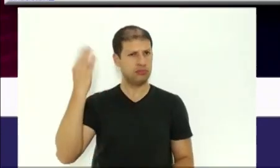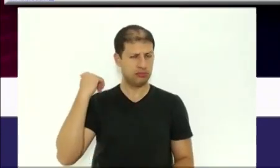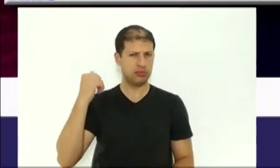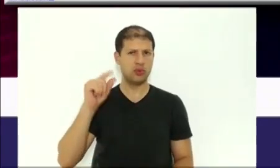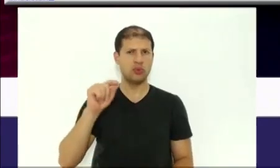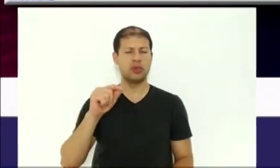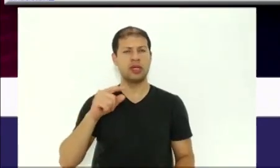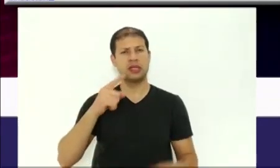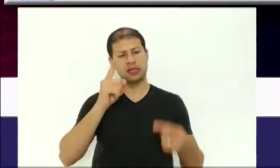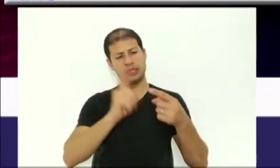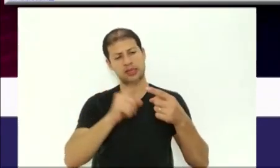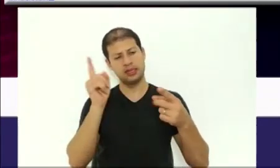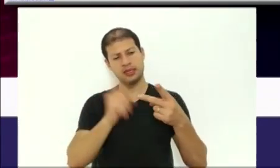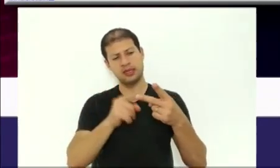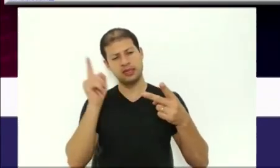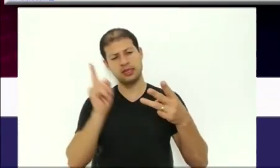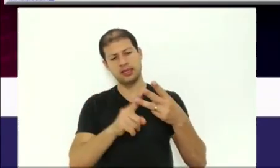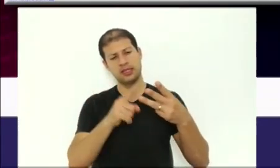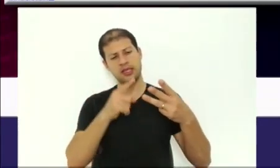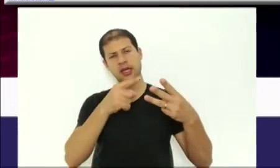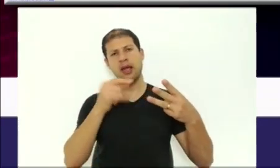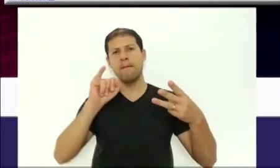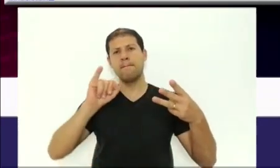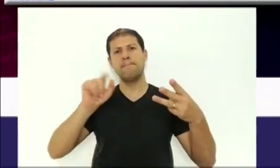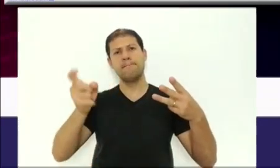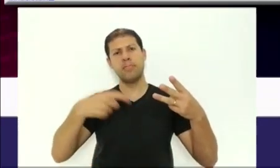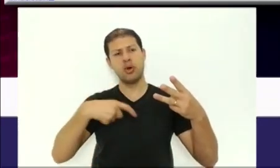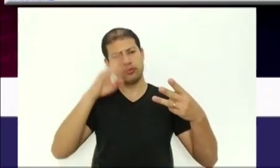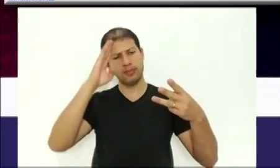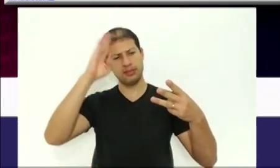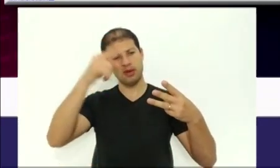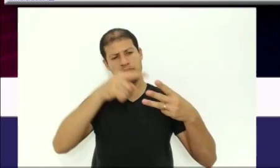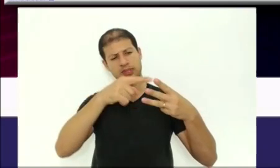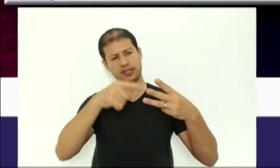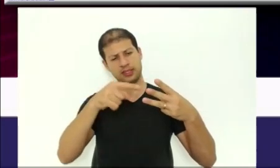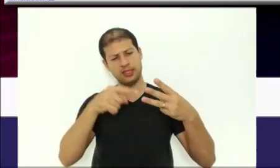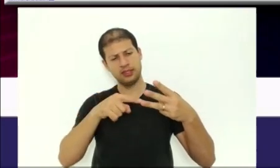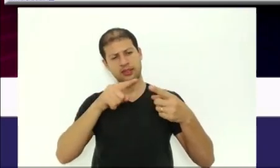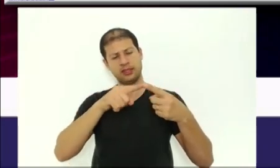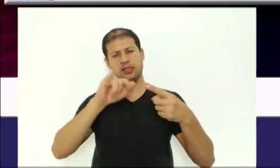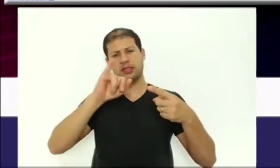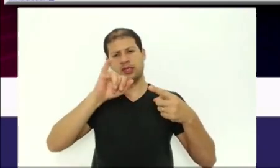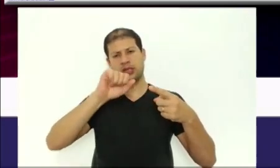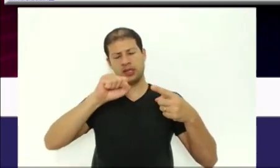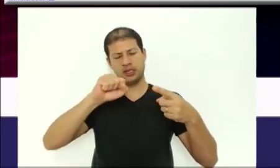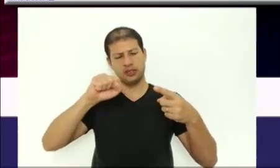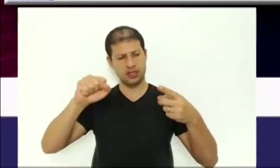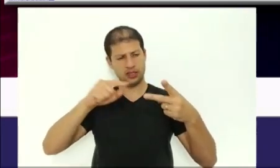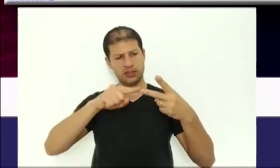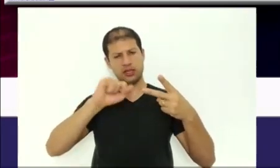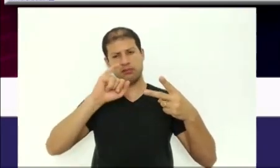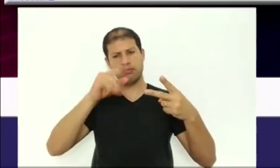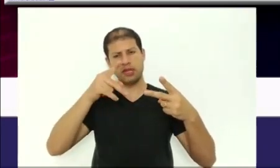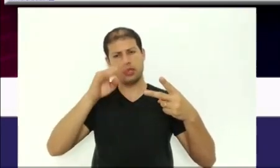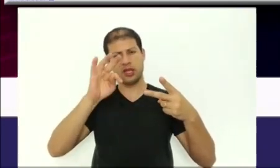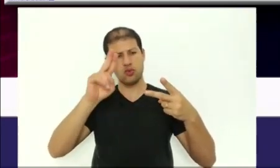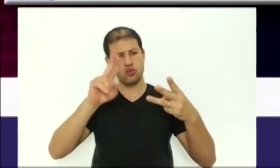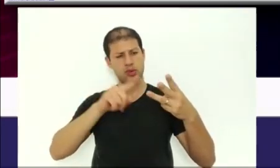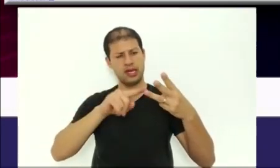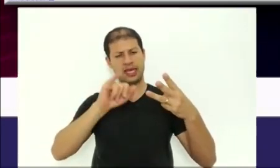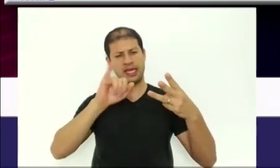três tipos de impostos principais: o ISS, o IPTU e o ITBI,